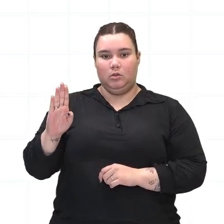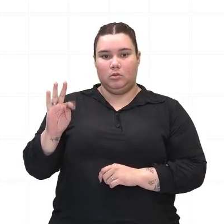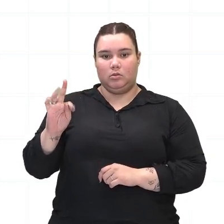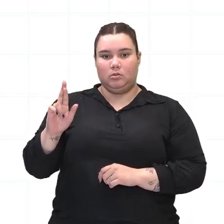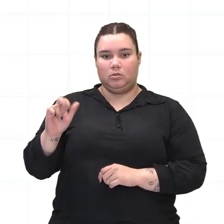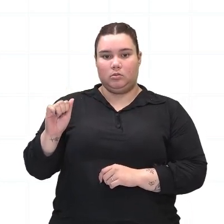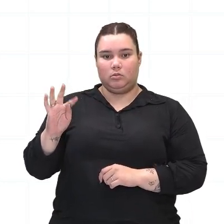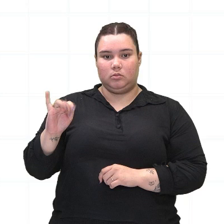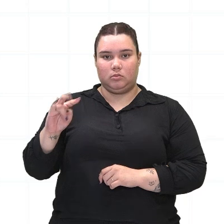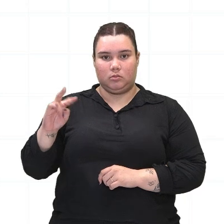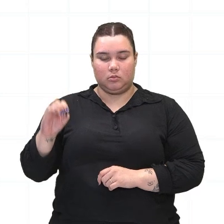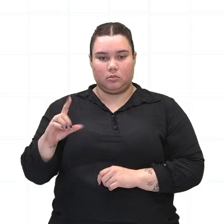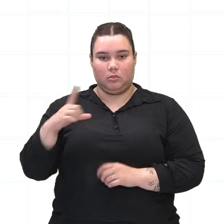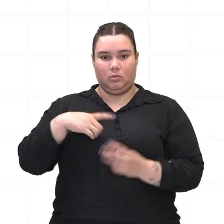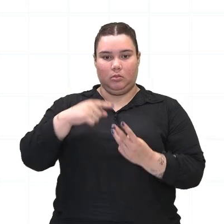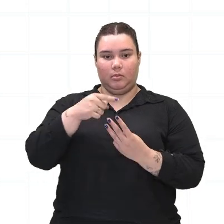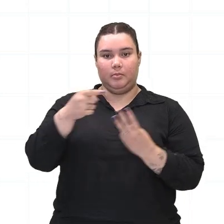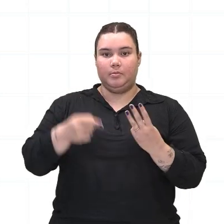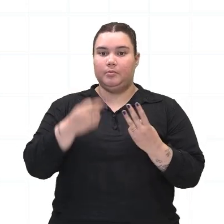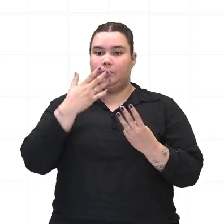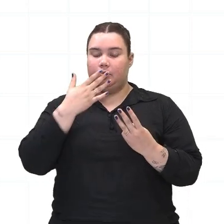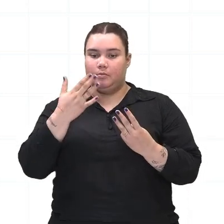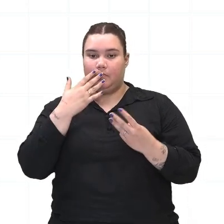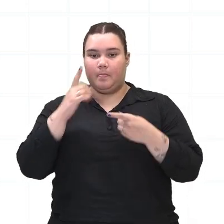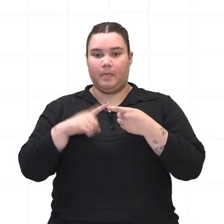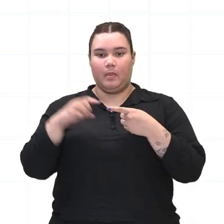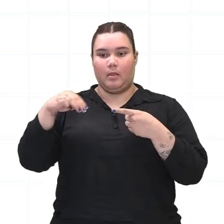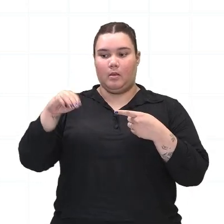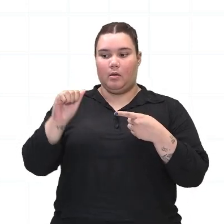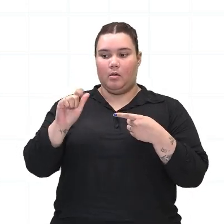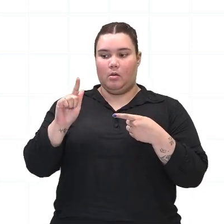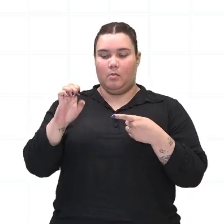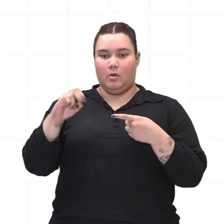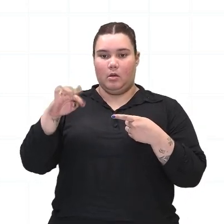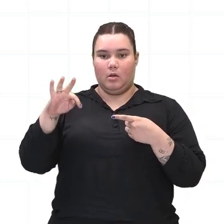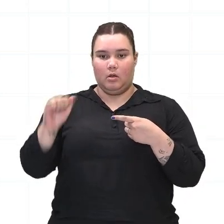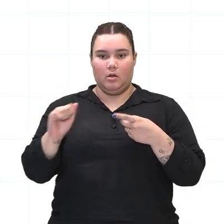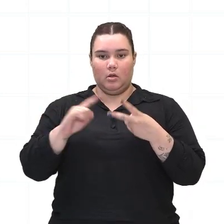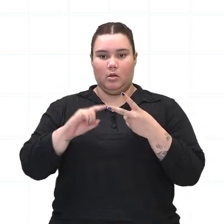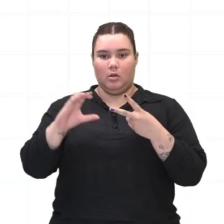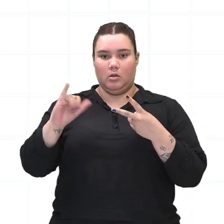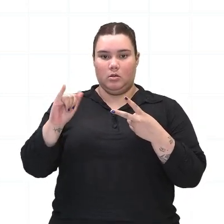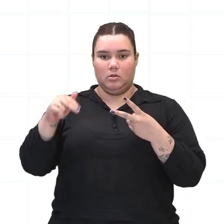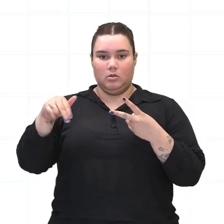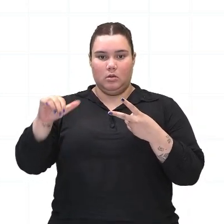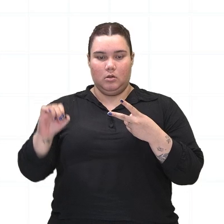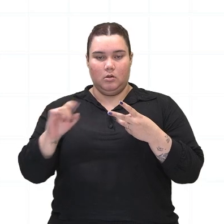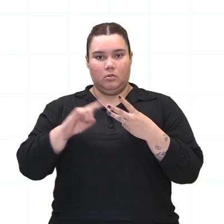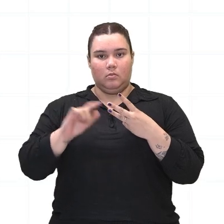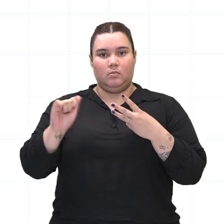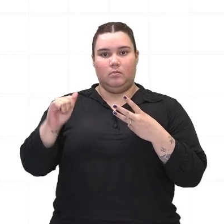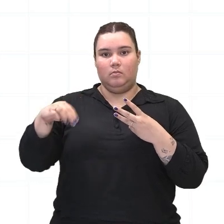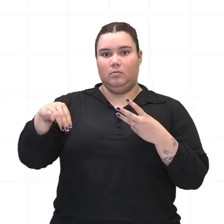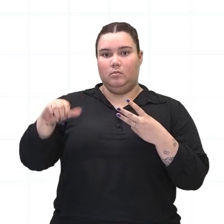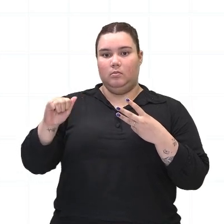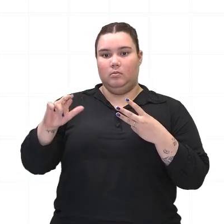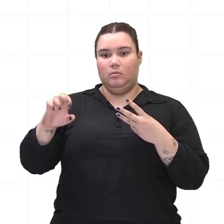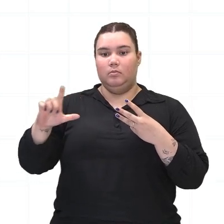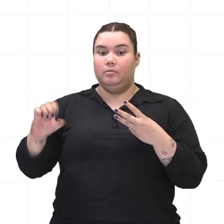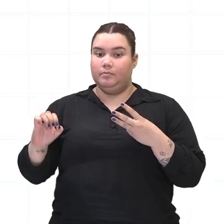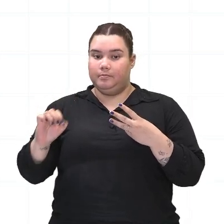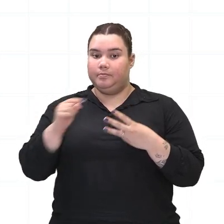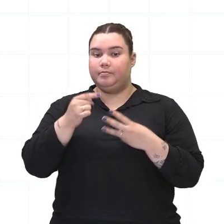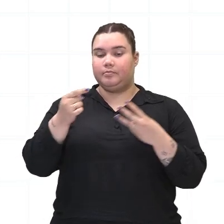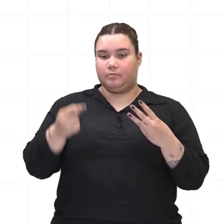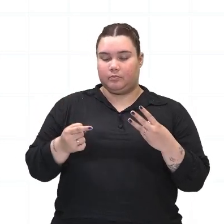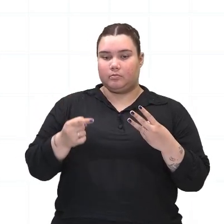3 cores, olha só, a magenta, ciano e o amarelo. Sim, e na tinta, a